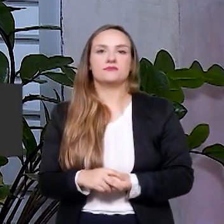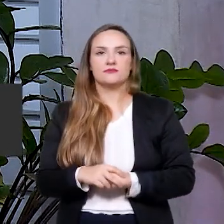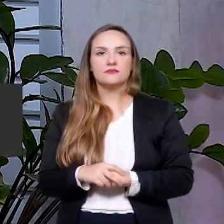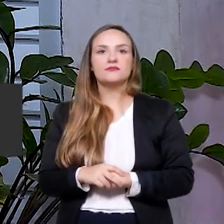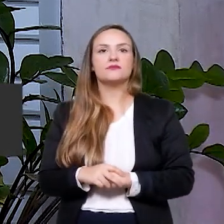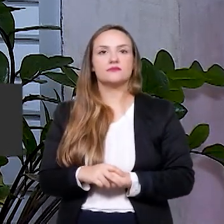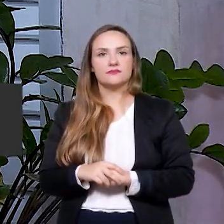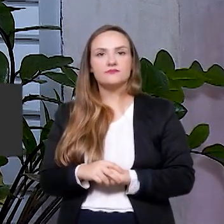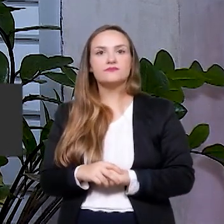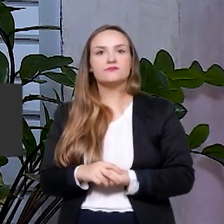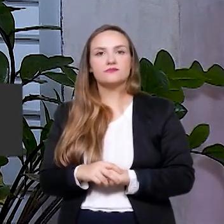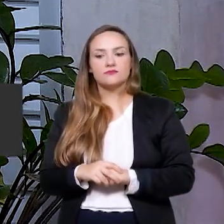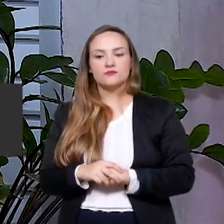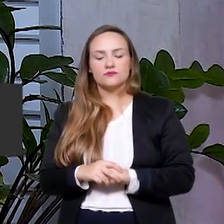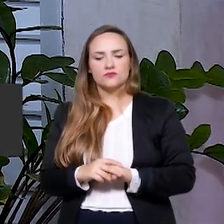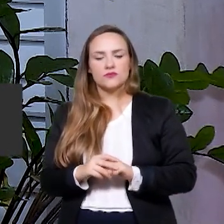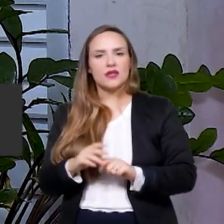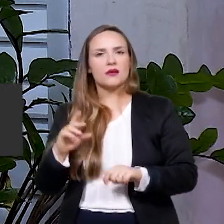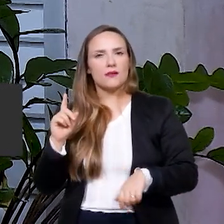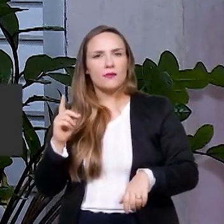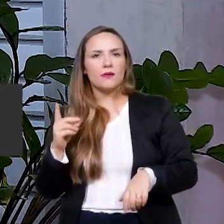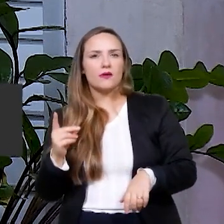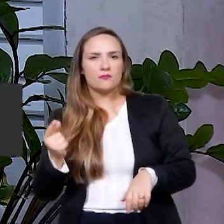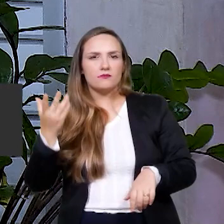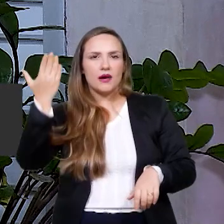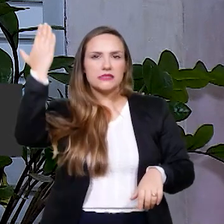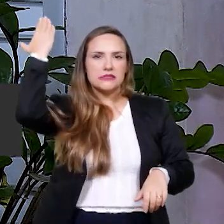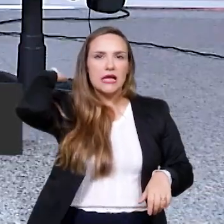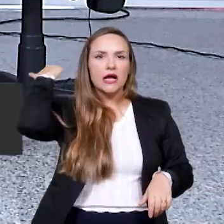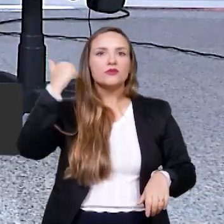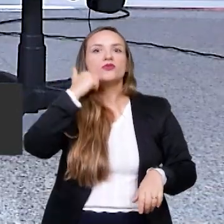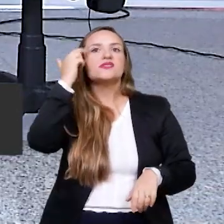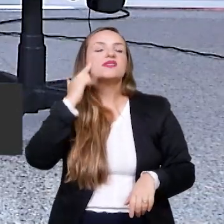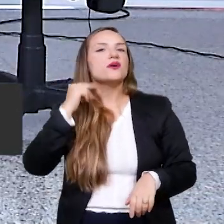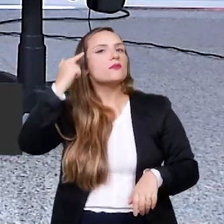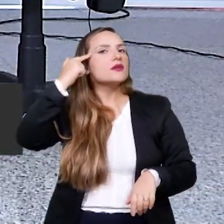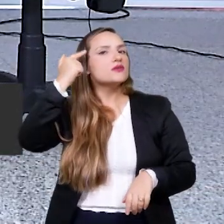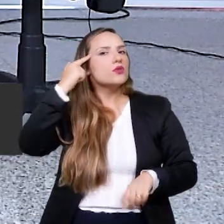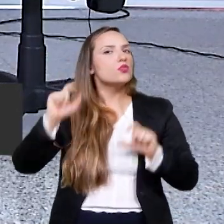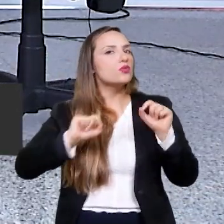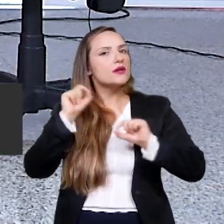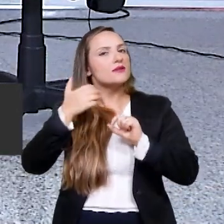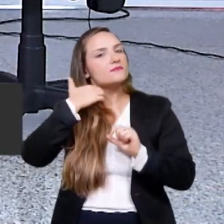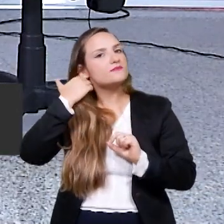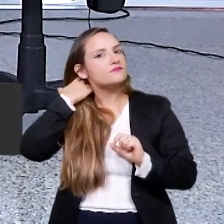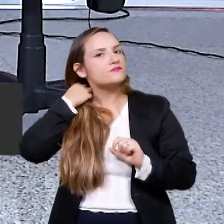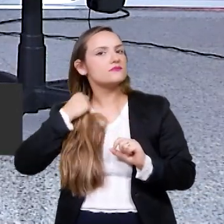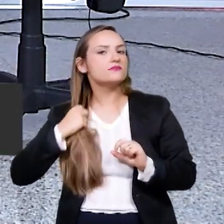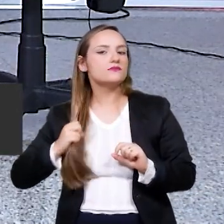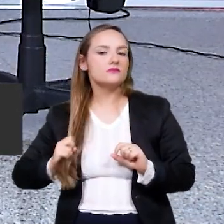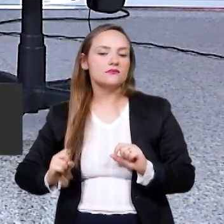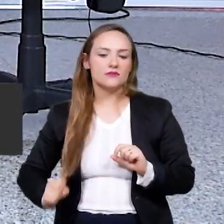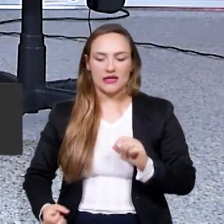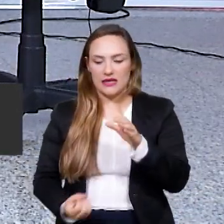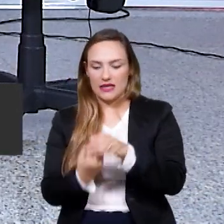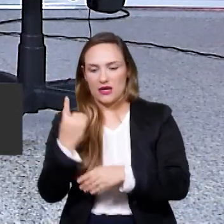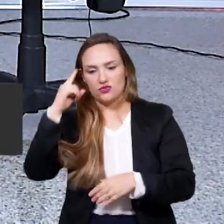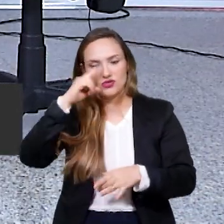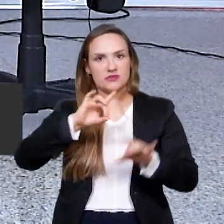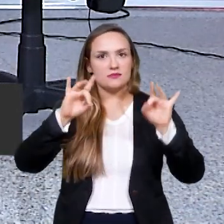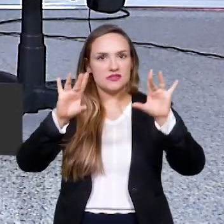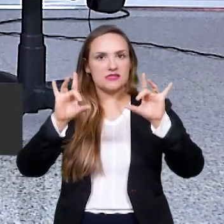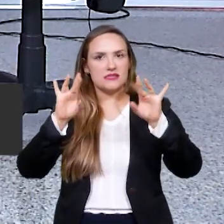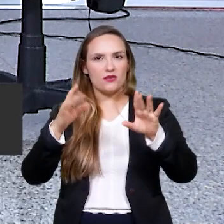quando se pensou lá atrás o movimento negro organizado, de poder criar o dia, criar o mês, fazer